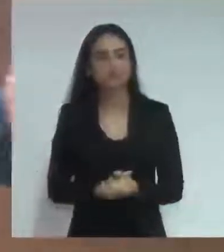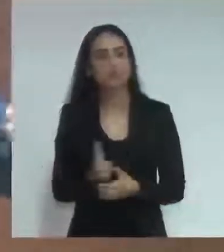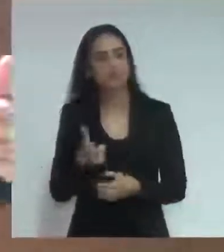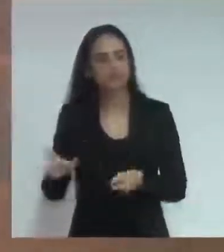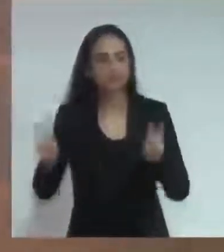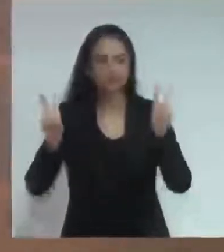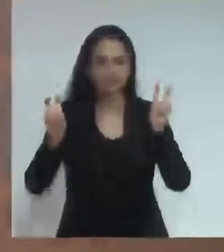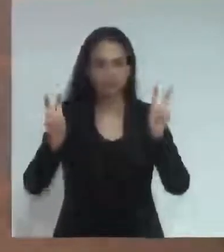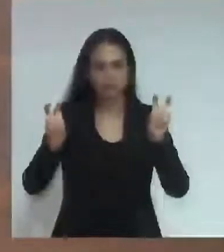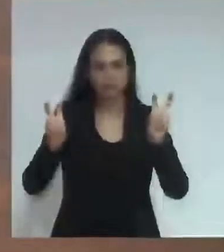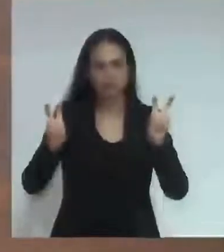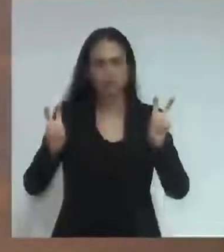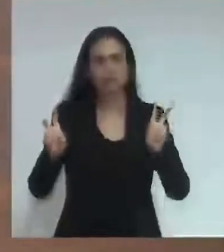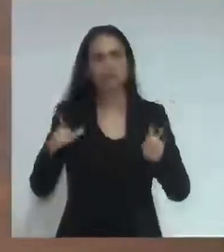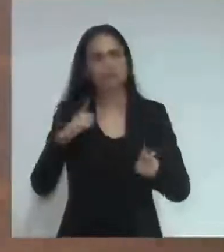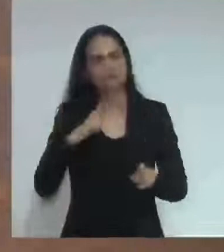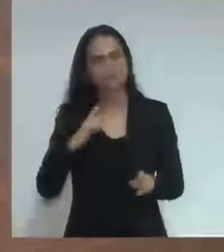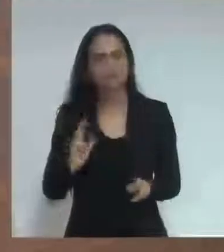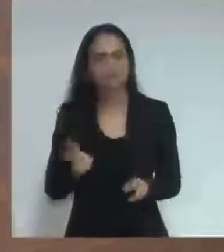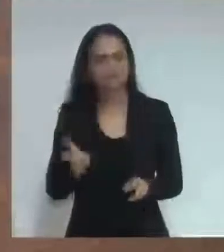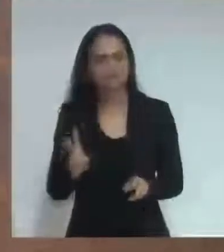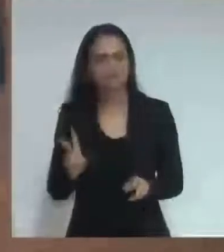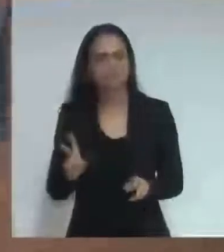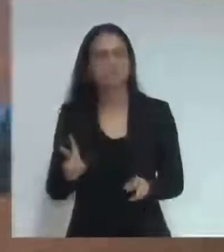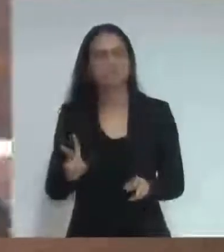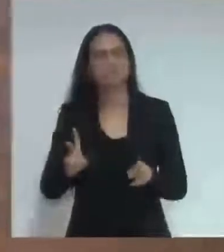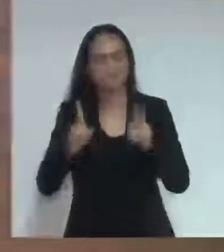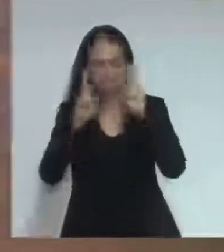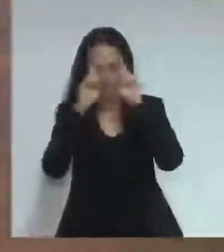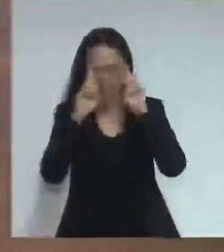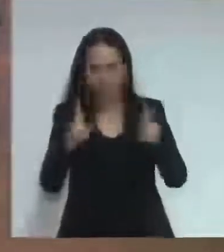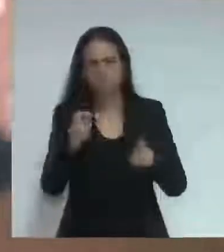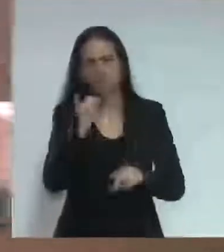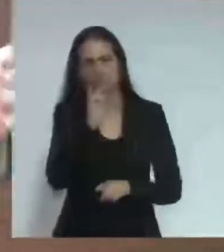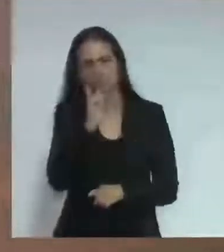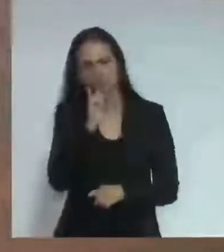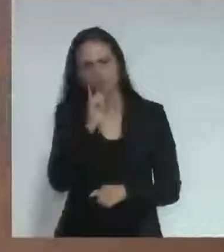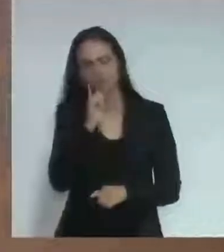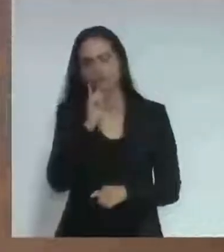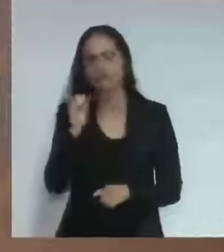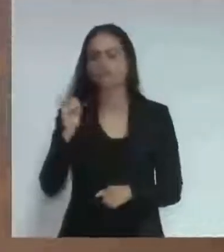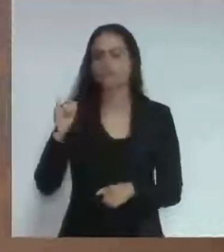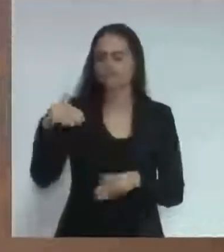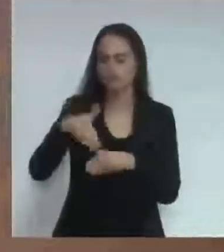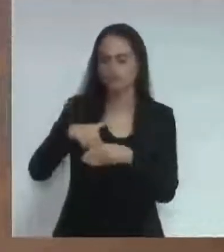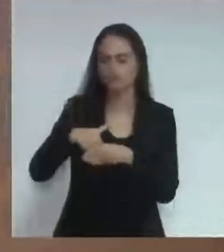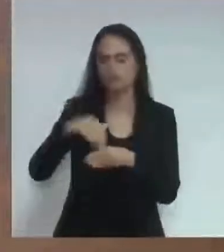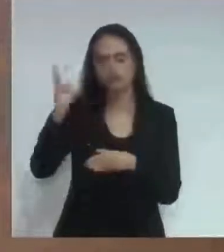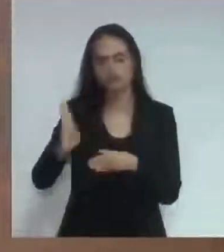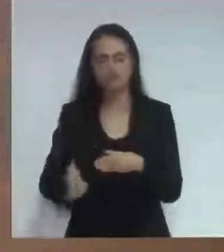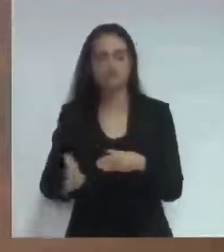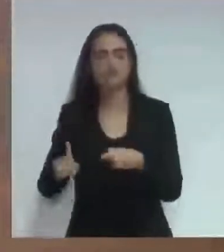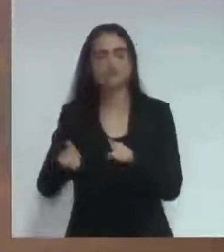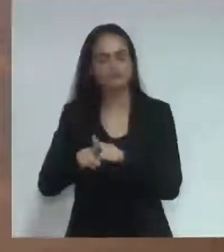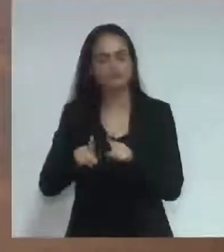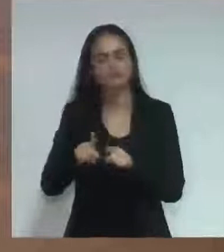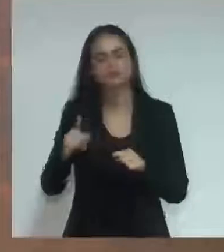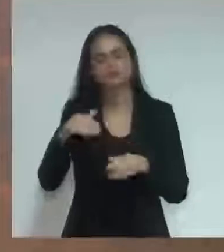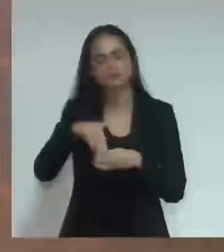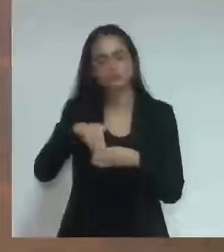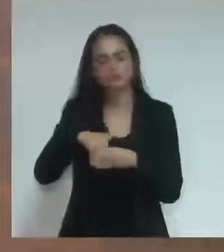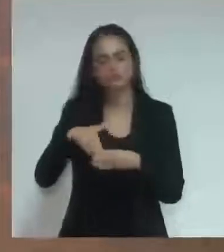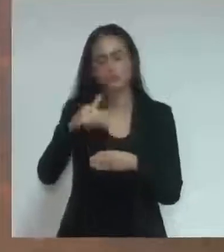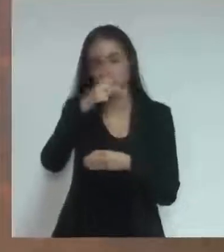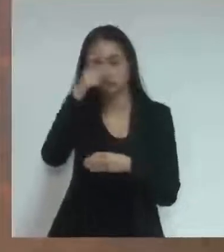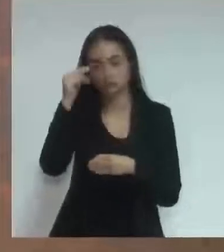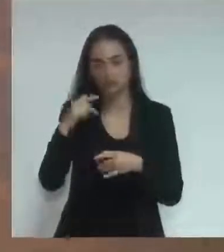sempre garantir as regras do jogo, vocês já repararam isso. A eleição municipal, a eleição nacional e as questões da Câmara. Eu já falei isso em